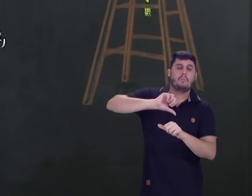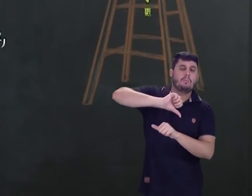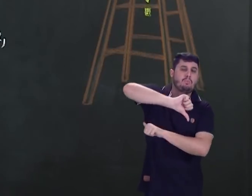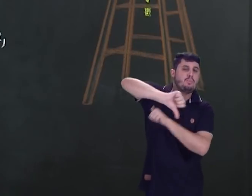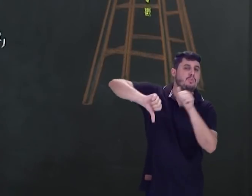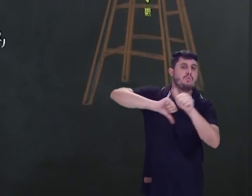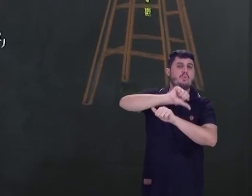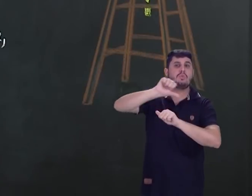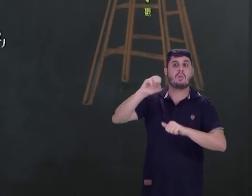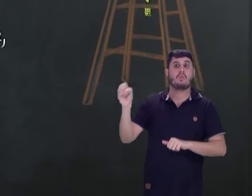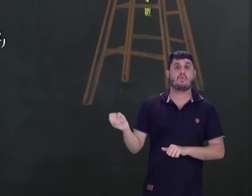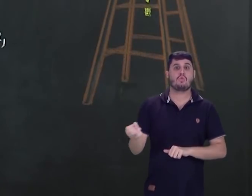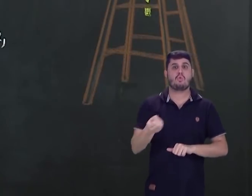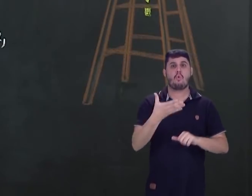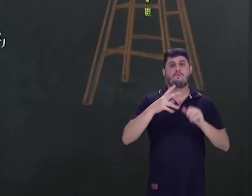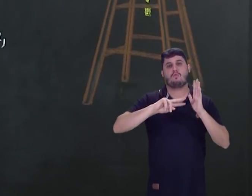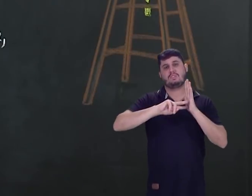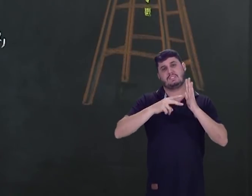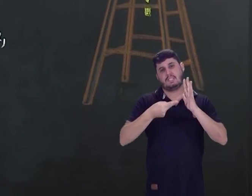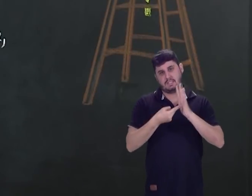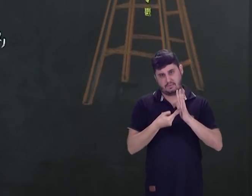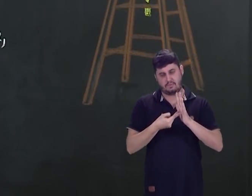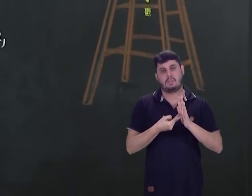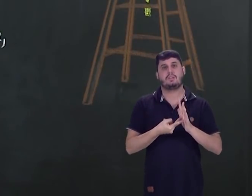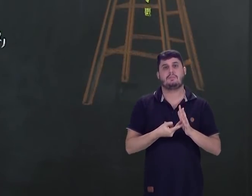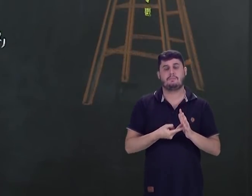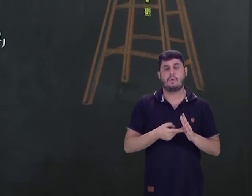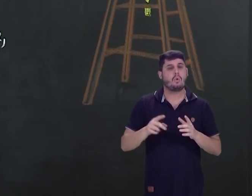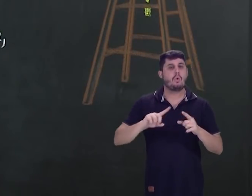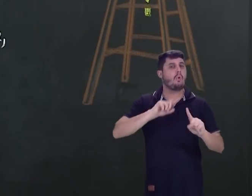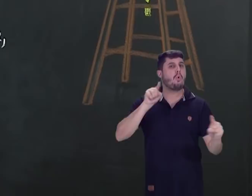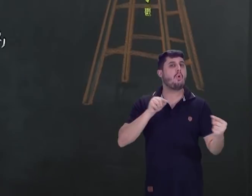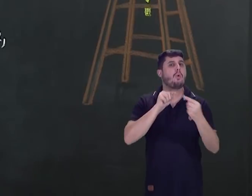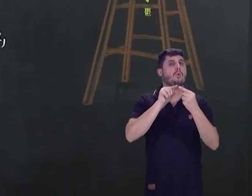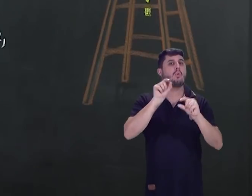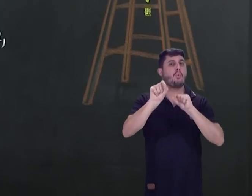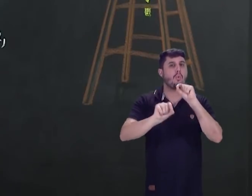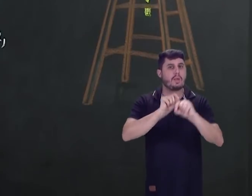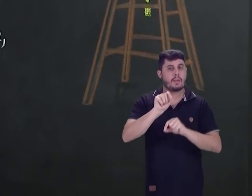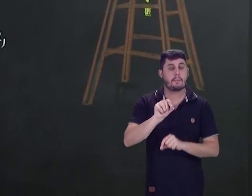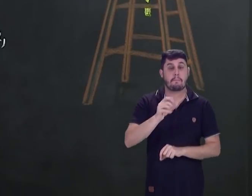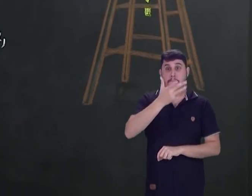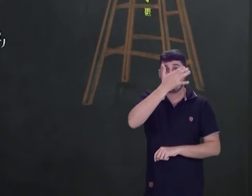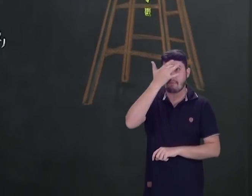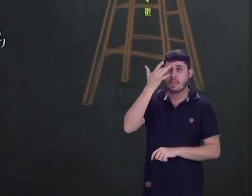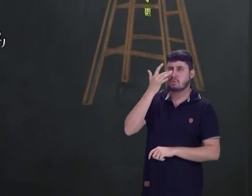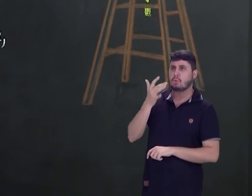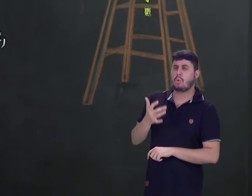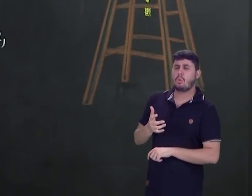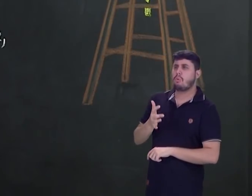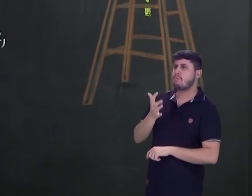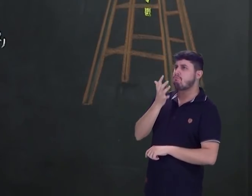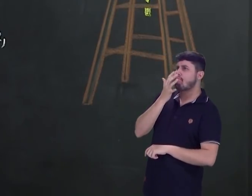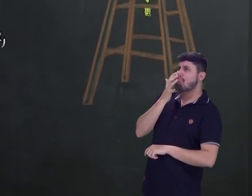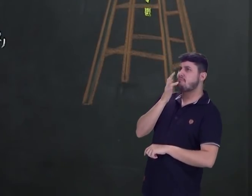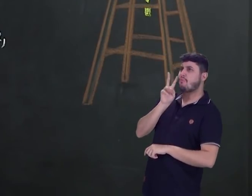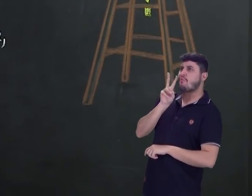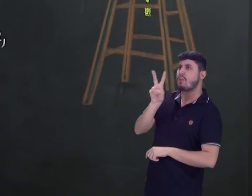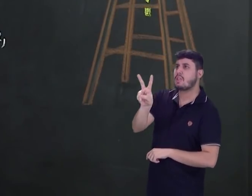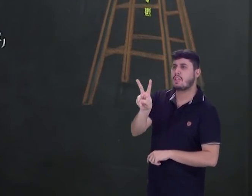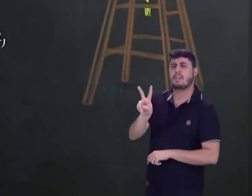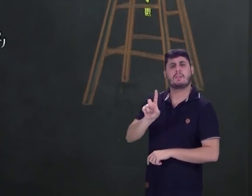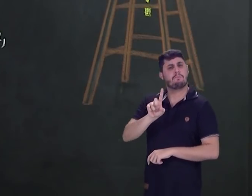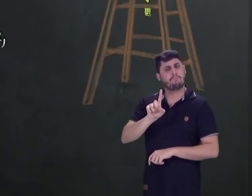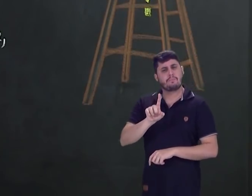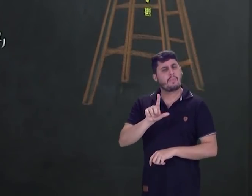contexto real e criando um novo sentido. A ideia é justamente do público tentar fazer essa relação, é um diálogo